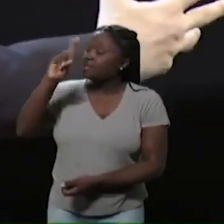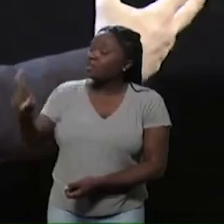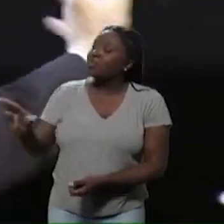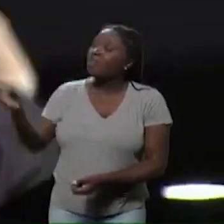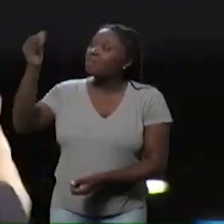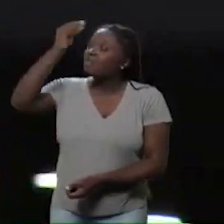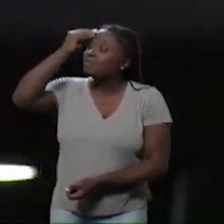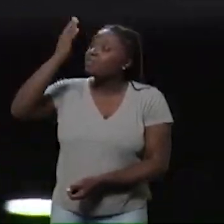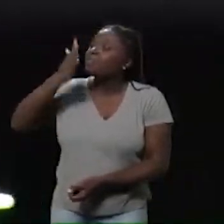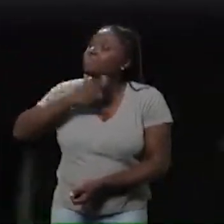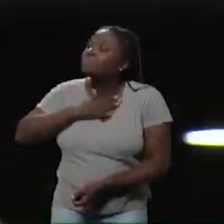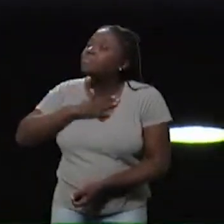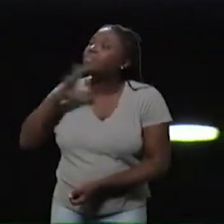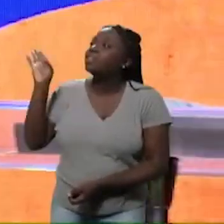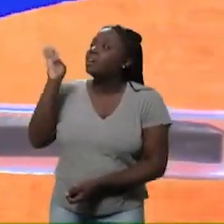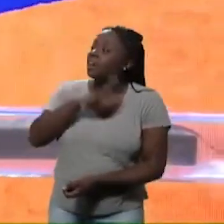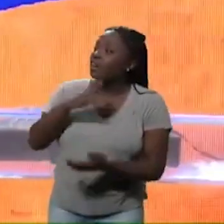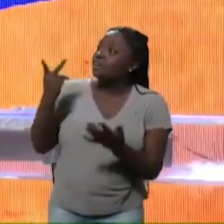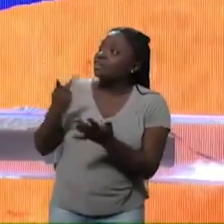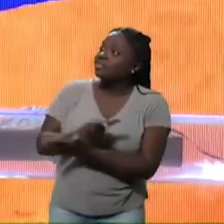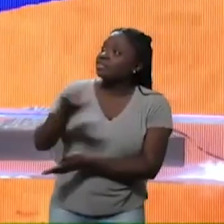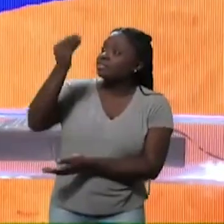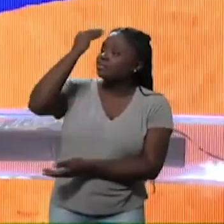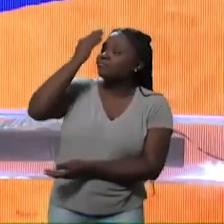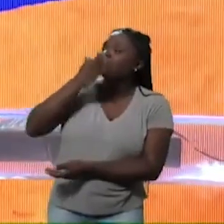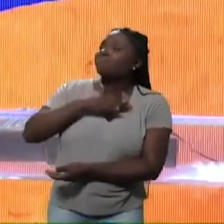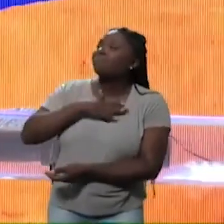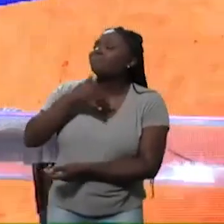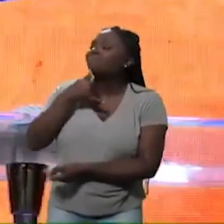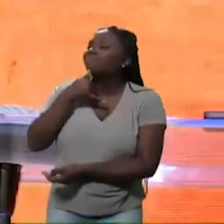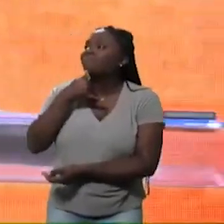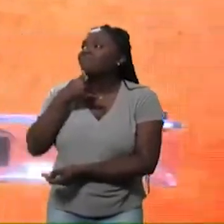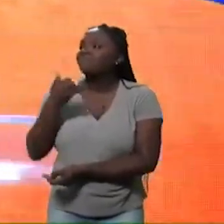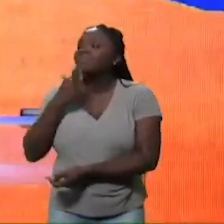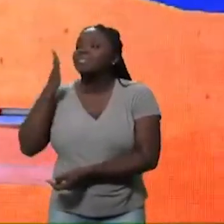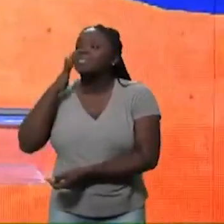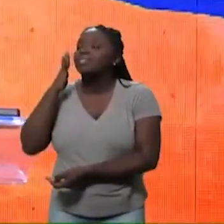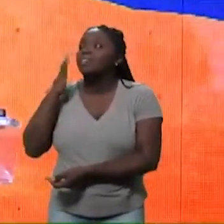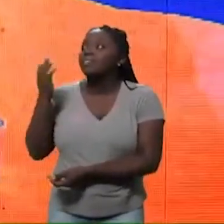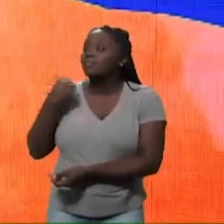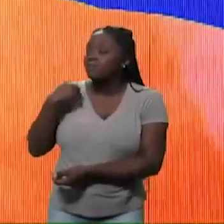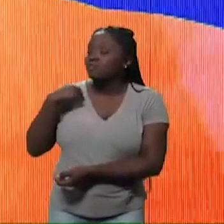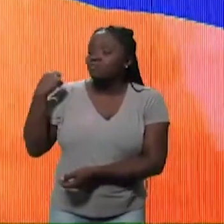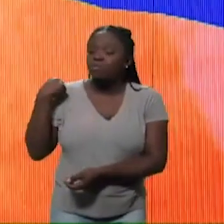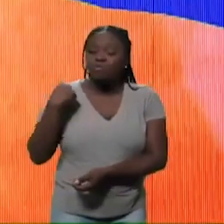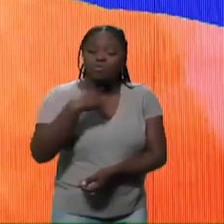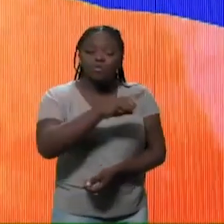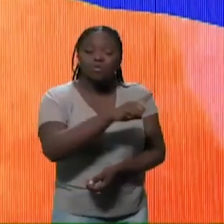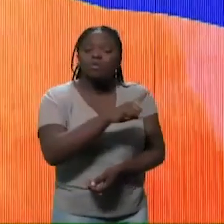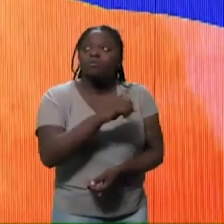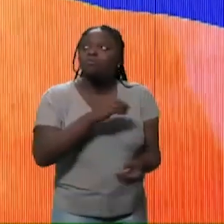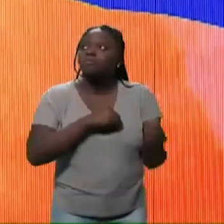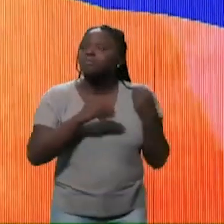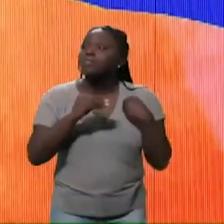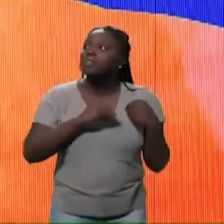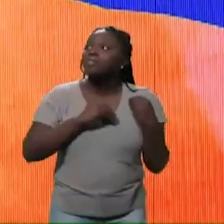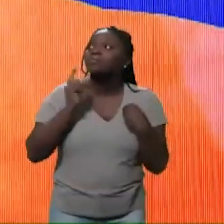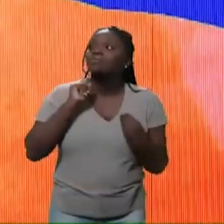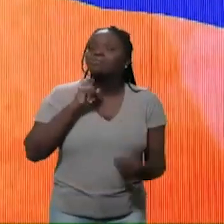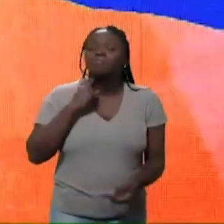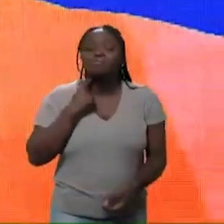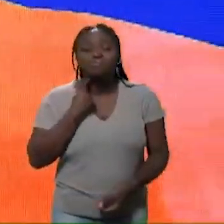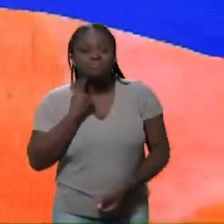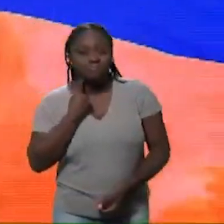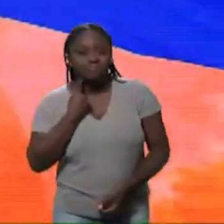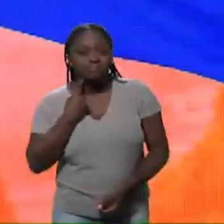provoquei esse mal, eu mesmo. Que triste saber que fui eu que fui lá e me sujei. E